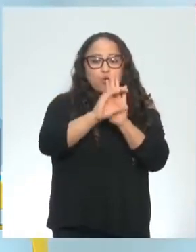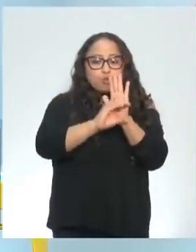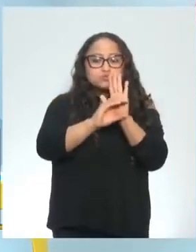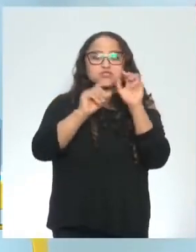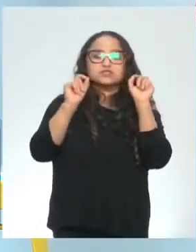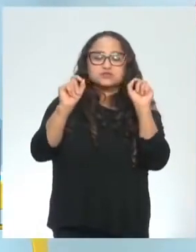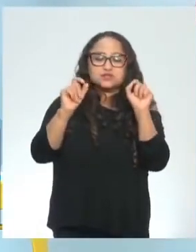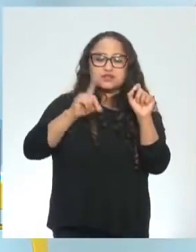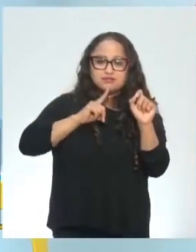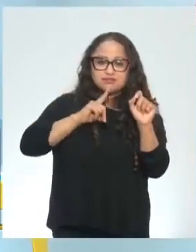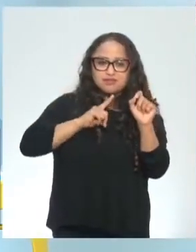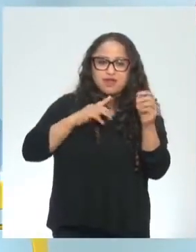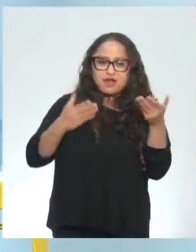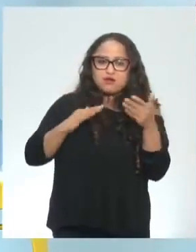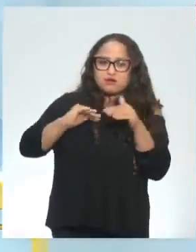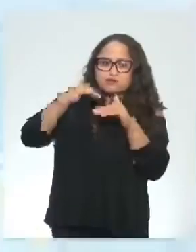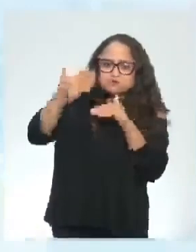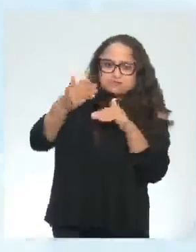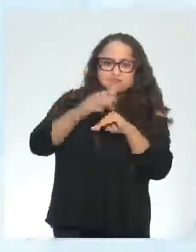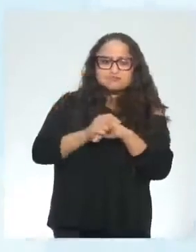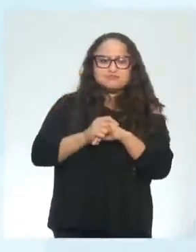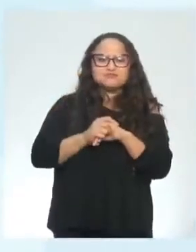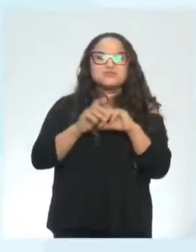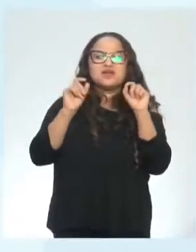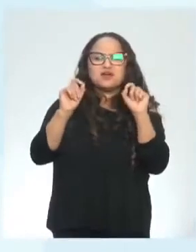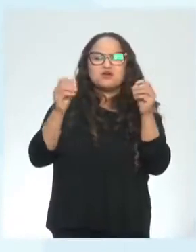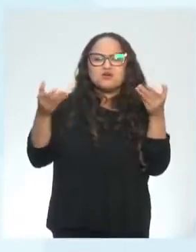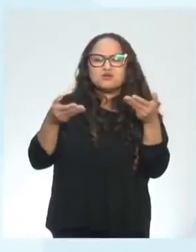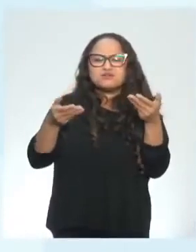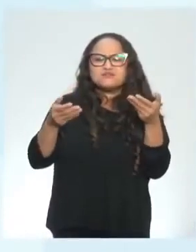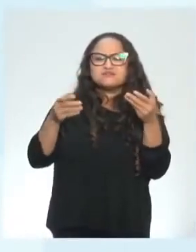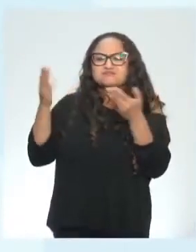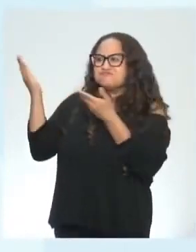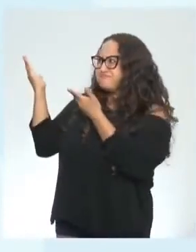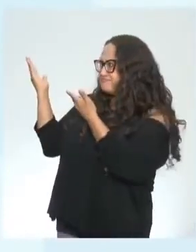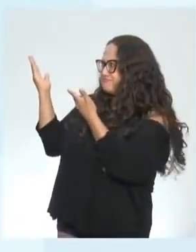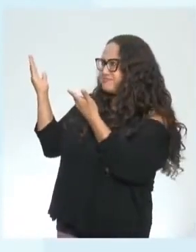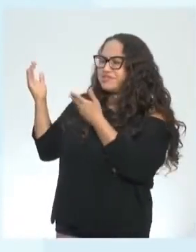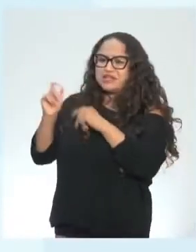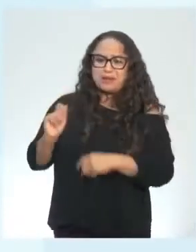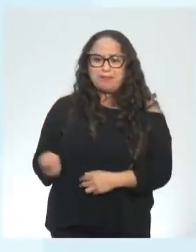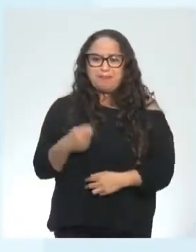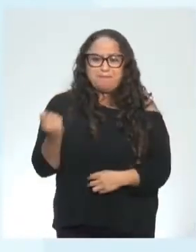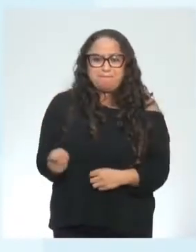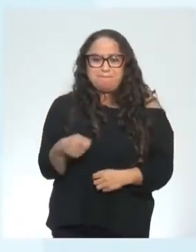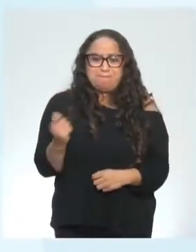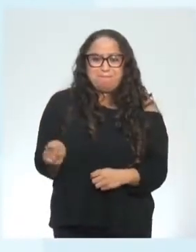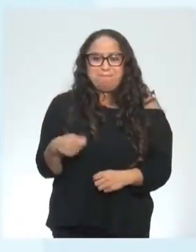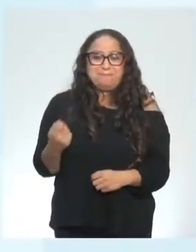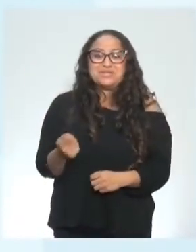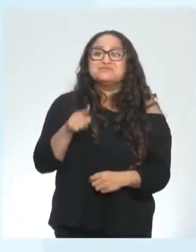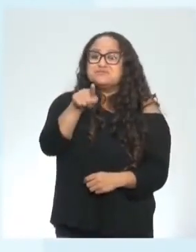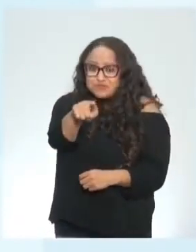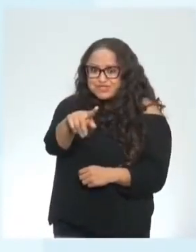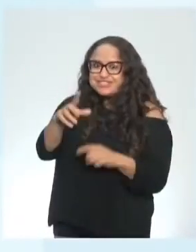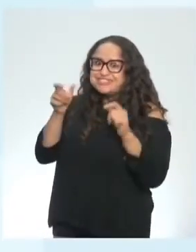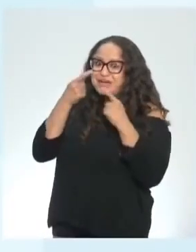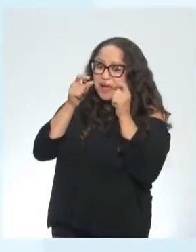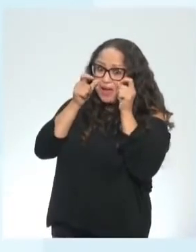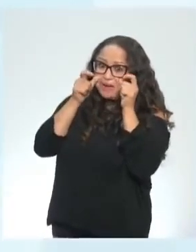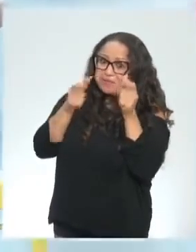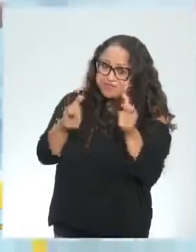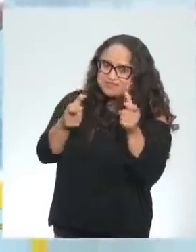Isla para você calmed e vamos para frente agora a gente vai assistir um trechinho de um filme de Chaplin em só para que vocês realmente apreciem